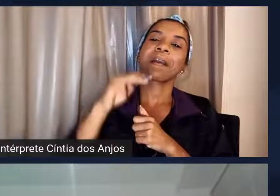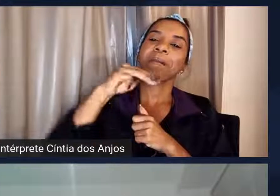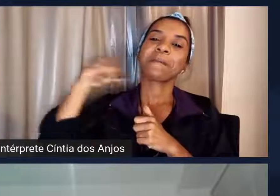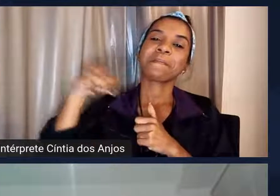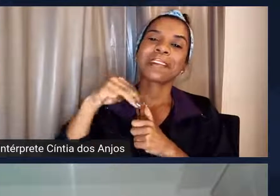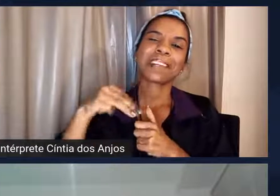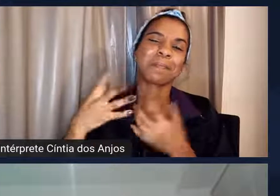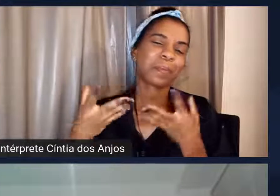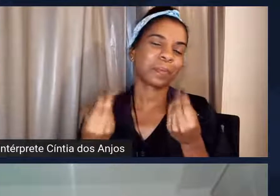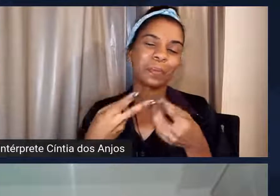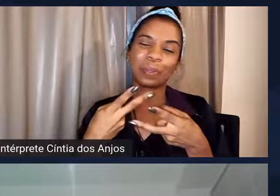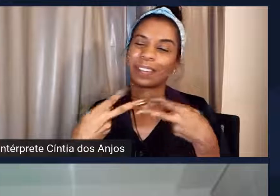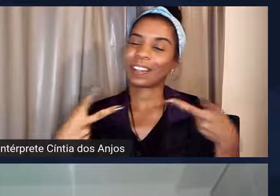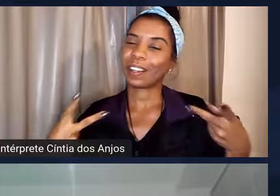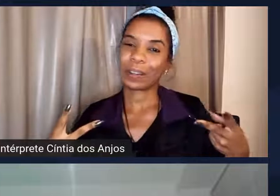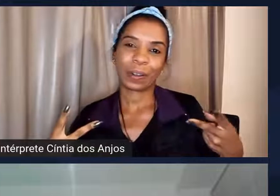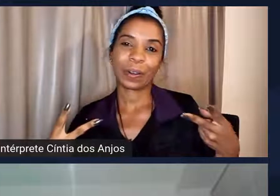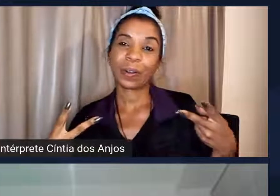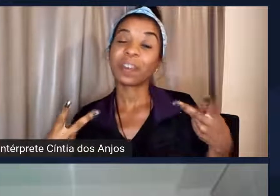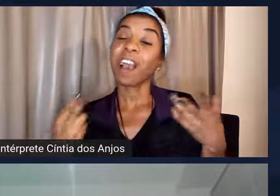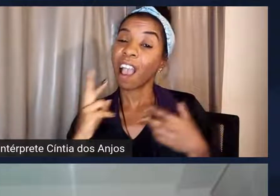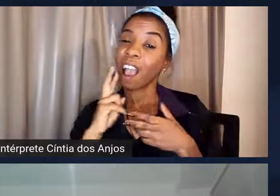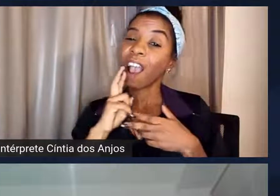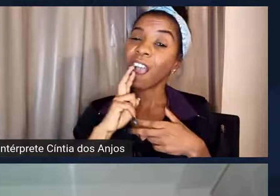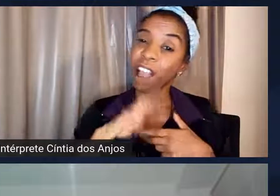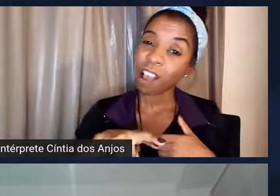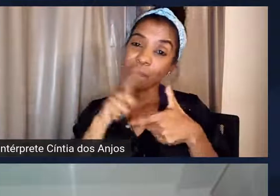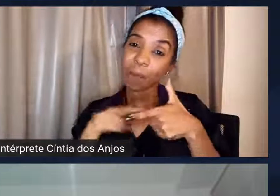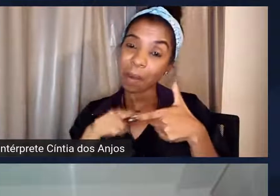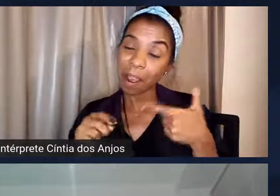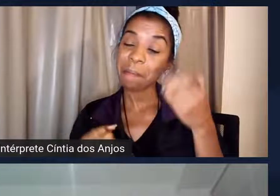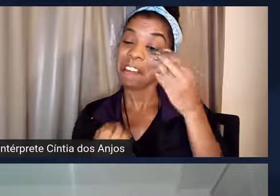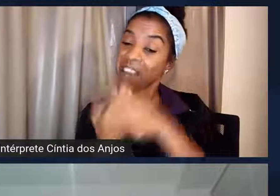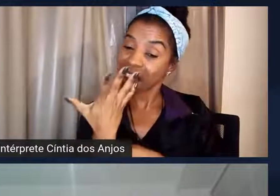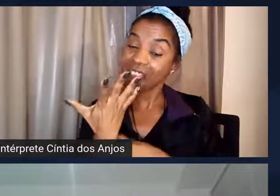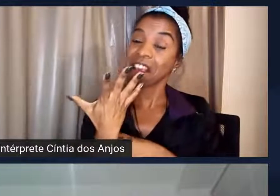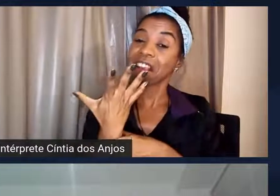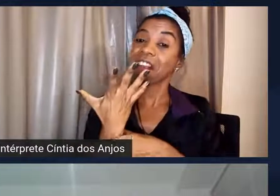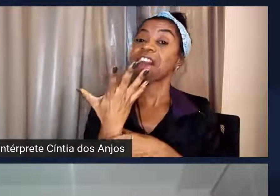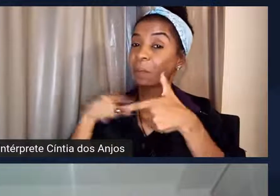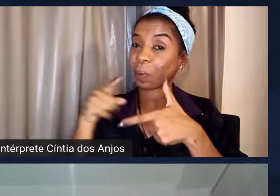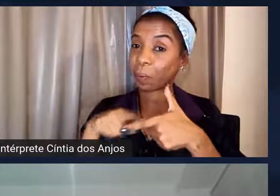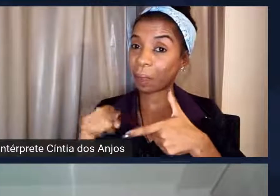Uma parte é para resolver problemas, outra parte é para criar problemas, outra parte é para